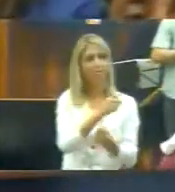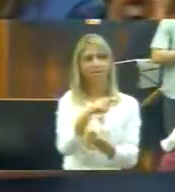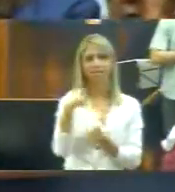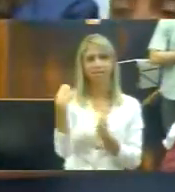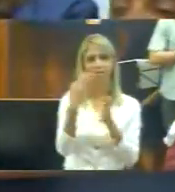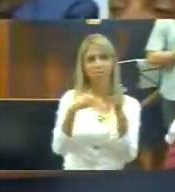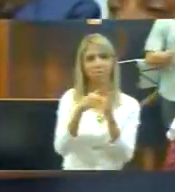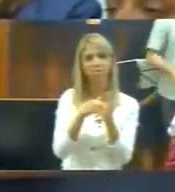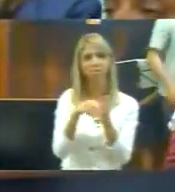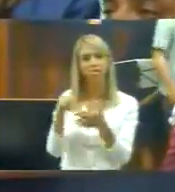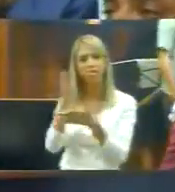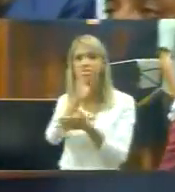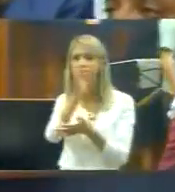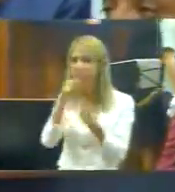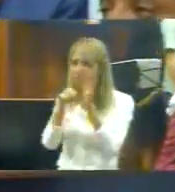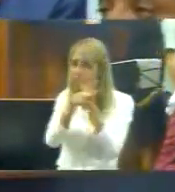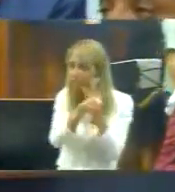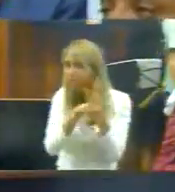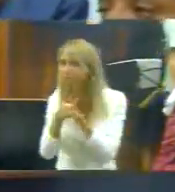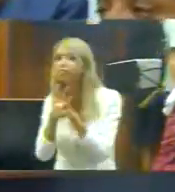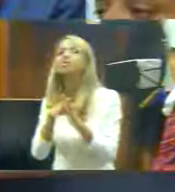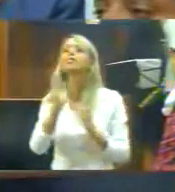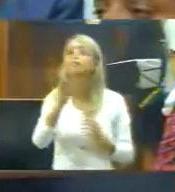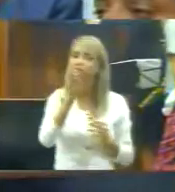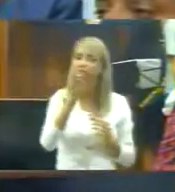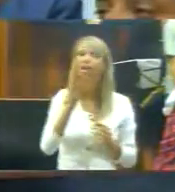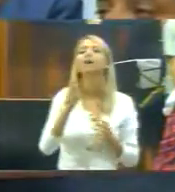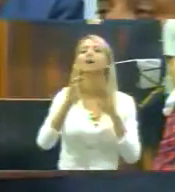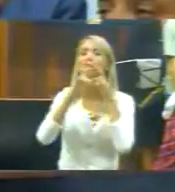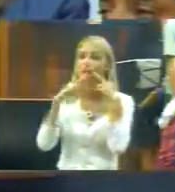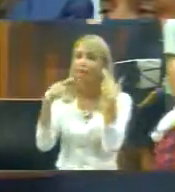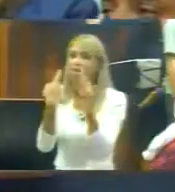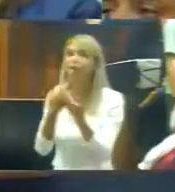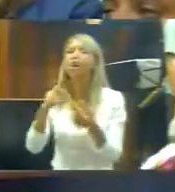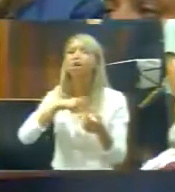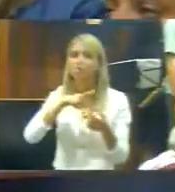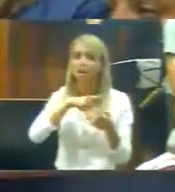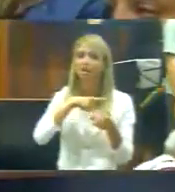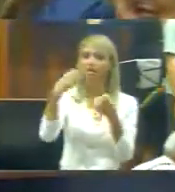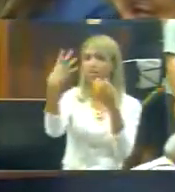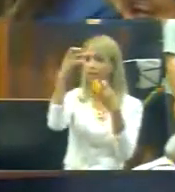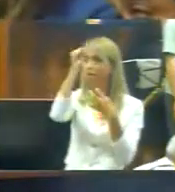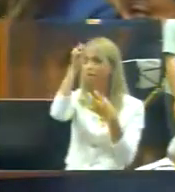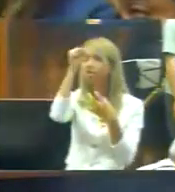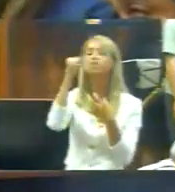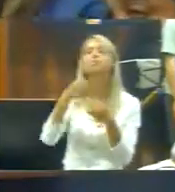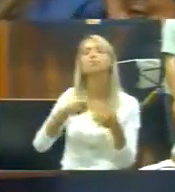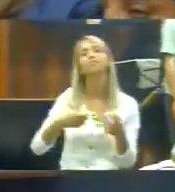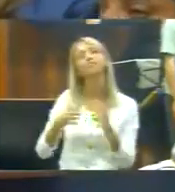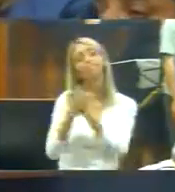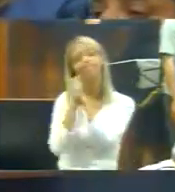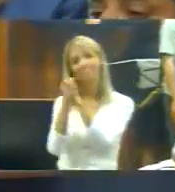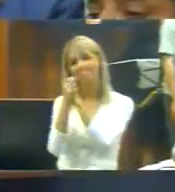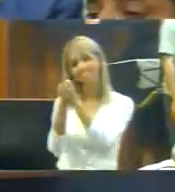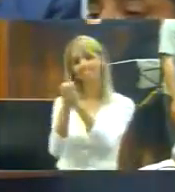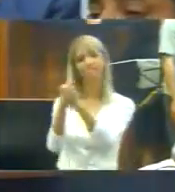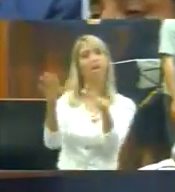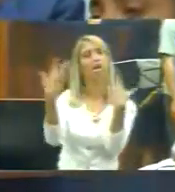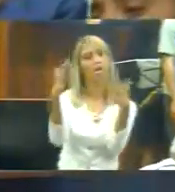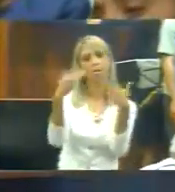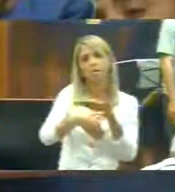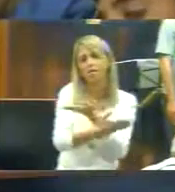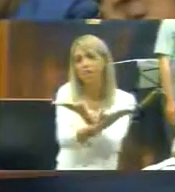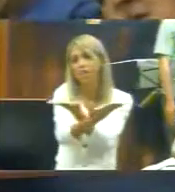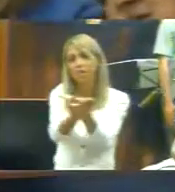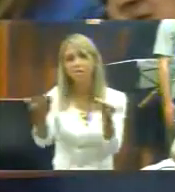estão fiscalizando, já estão participando de reunião, fizeram a capacitação. Parabéns. Parabéns a todos vocês.